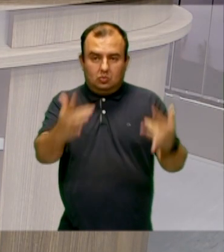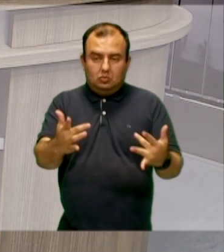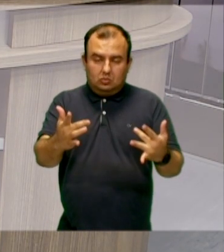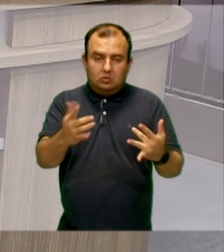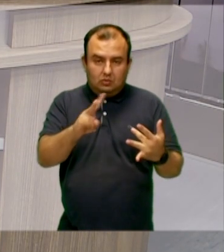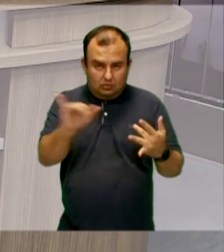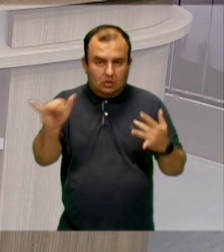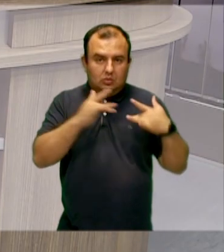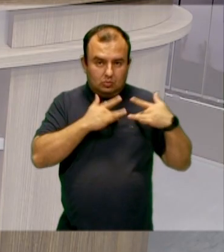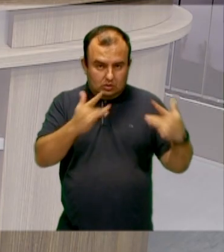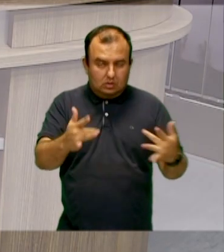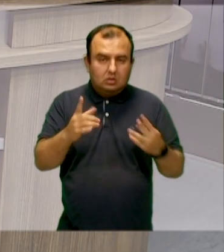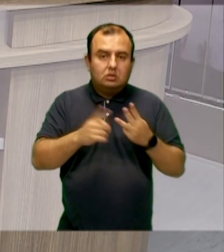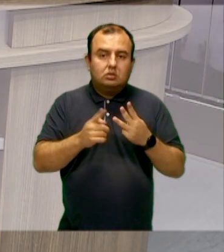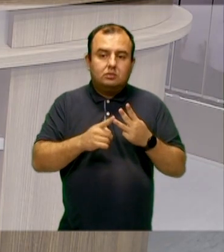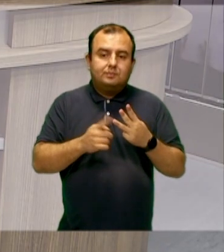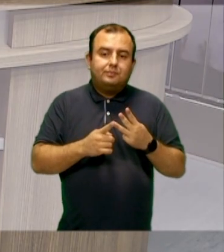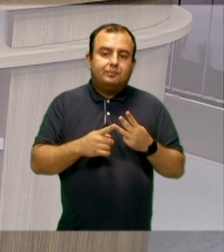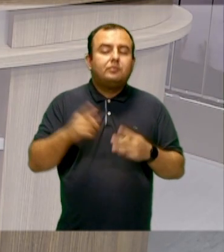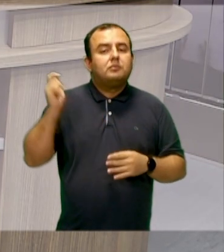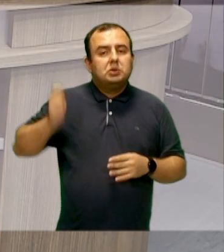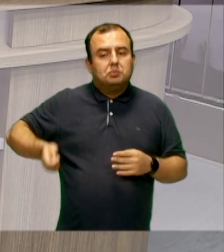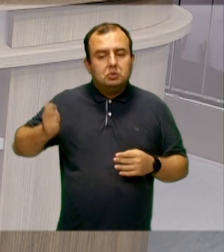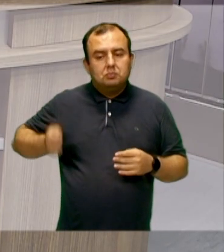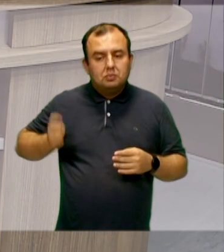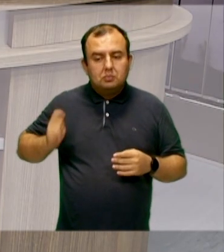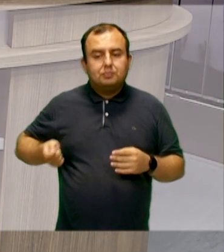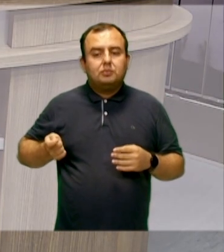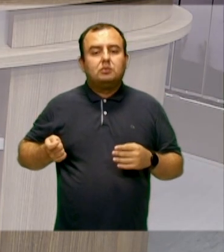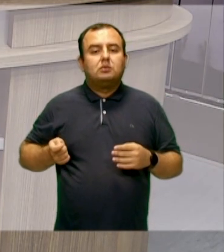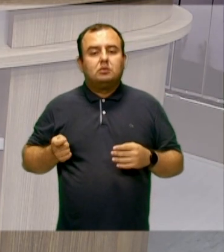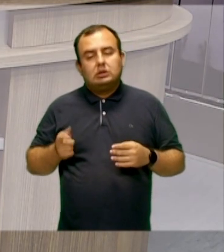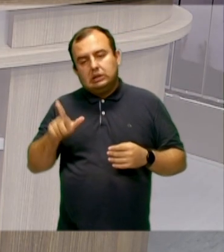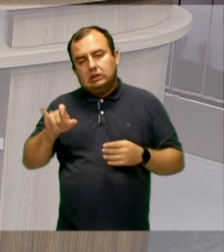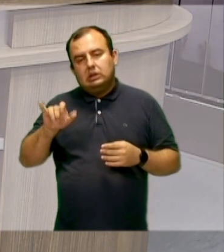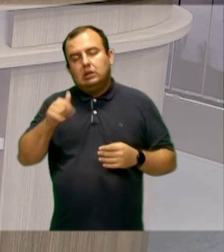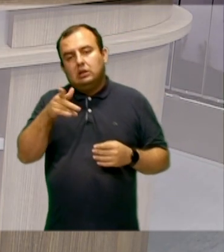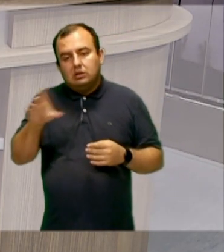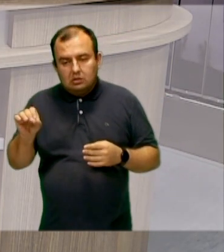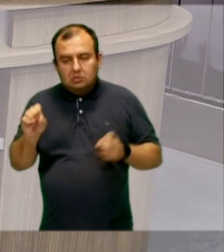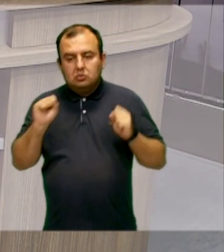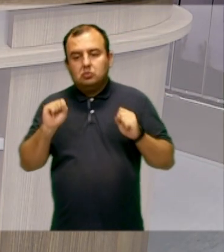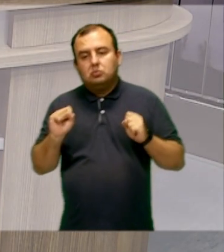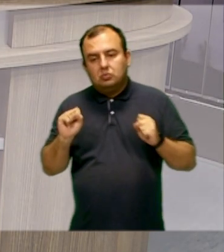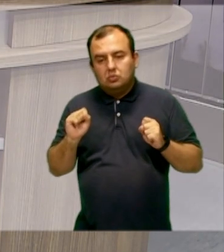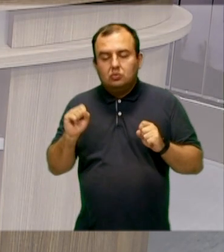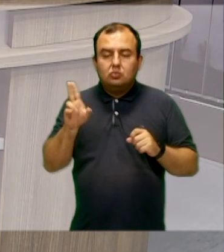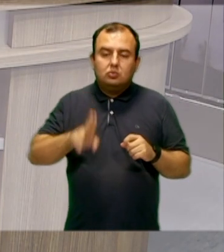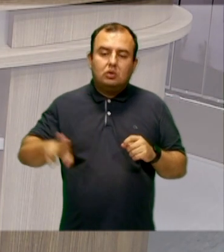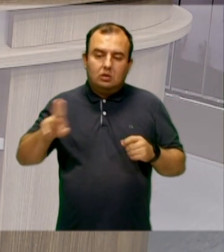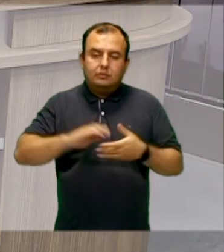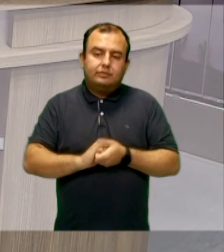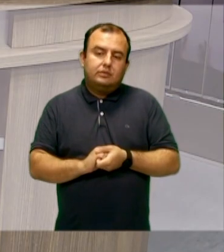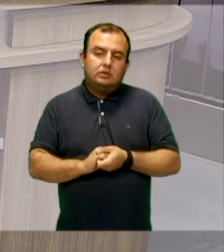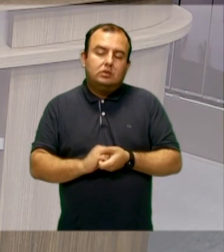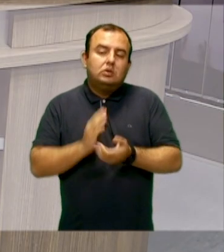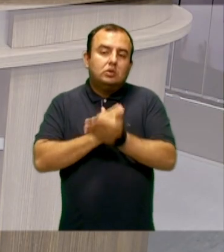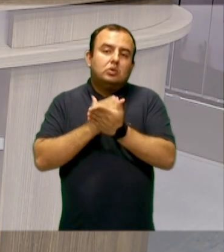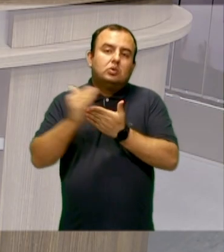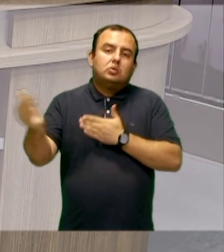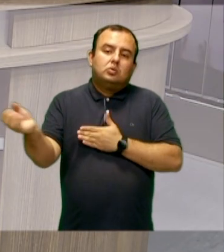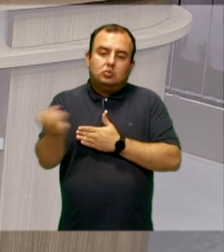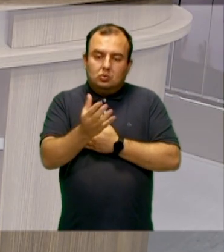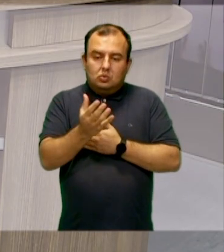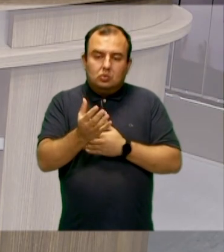doaremos o que pode ser doado e vamos leiloar o que deve ser leiloado. O que for sucata mesmo. Exatamente. E aí vamos começar um